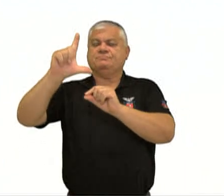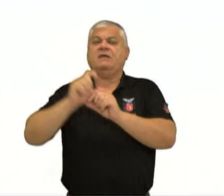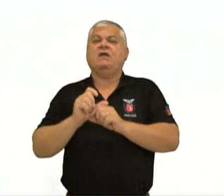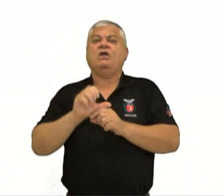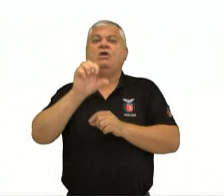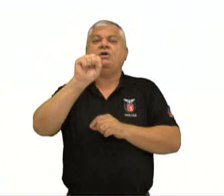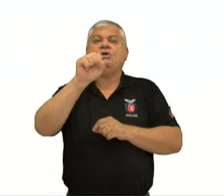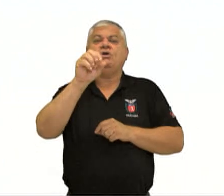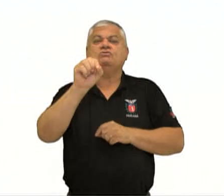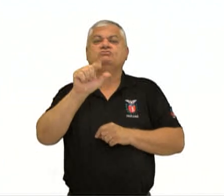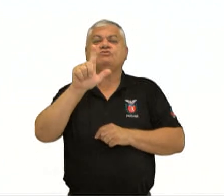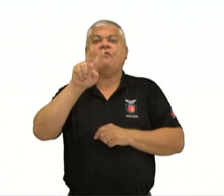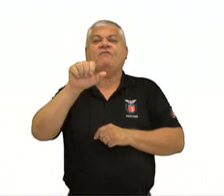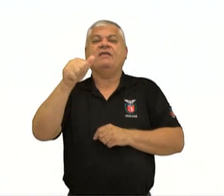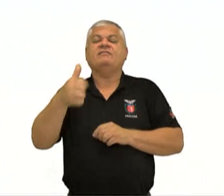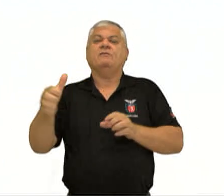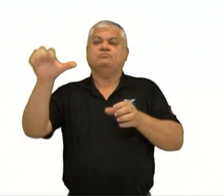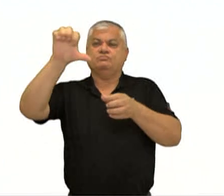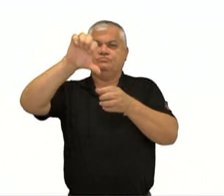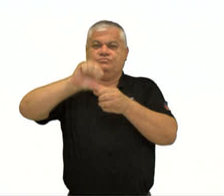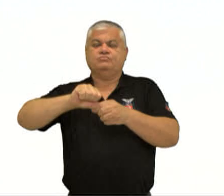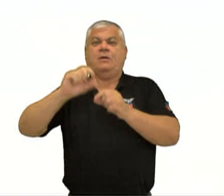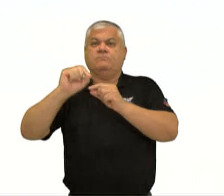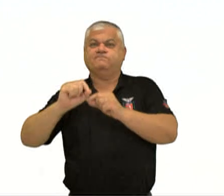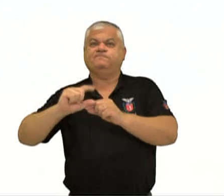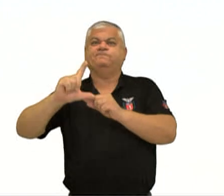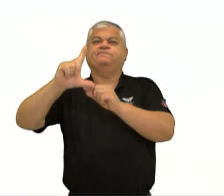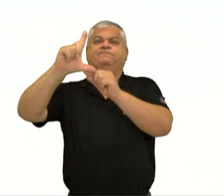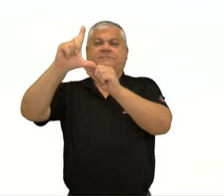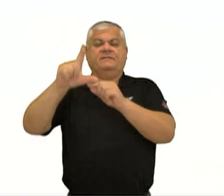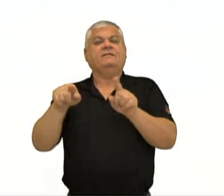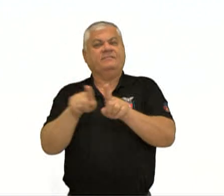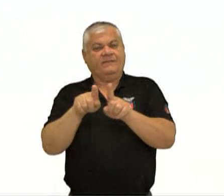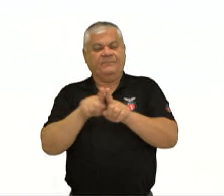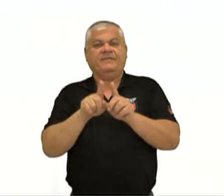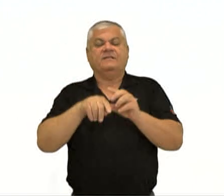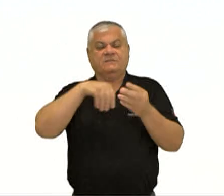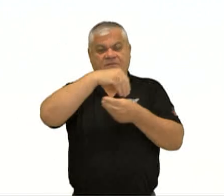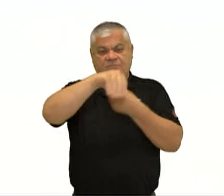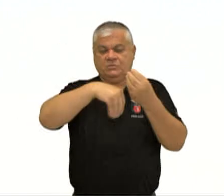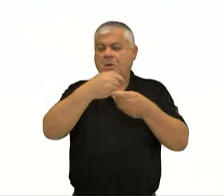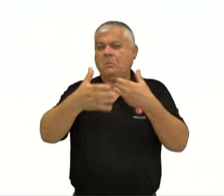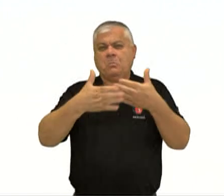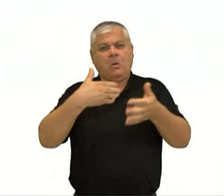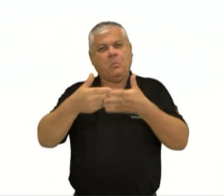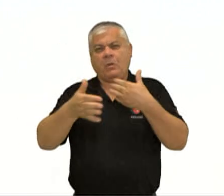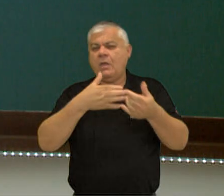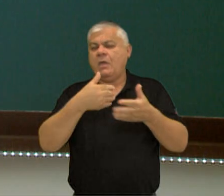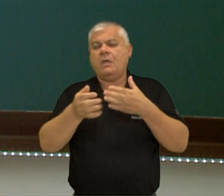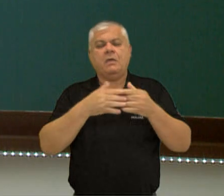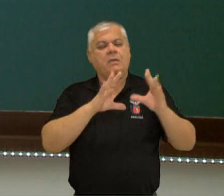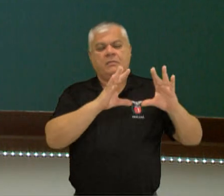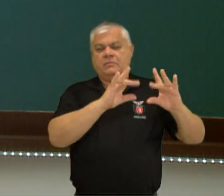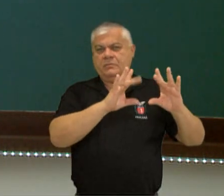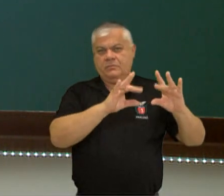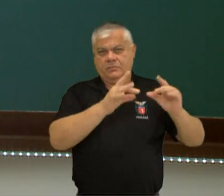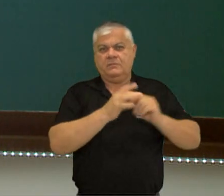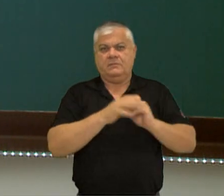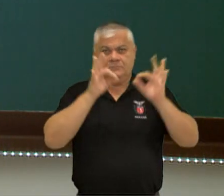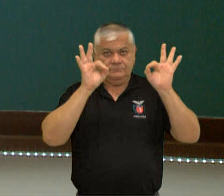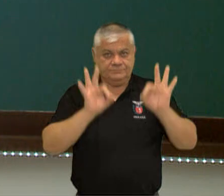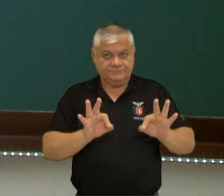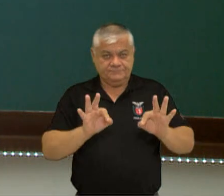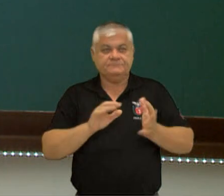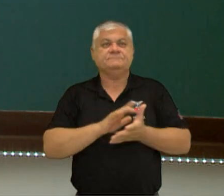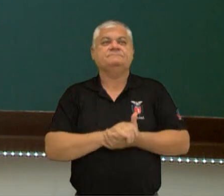ali também vai aumentar. São alterados, então, quando eu faço uma diluição de qualquer que seja a solução em questão. Correto?